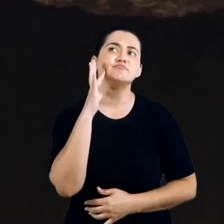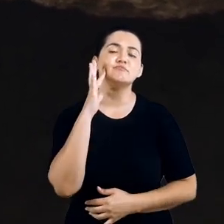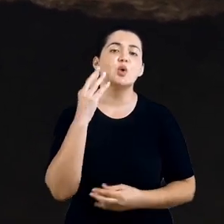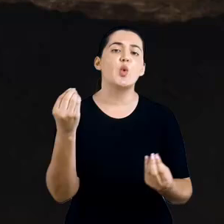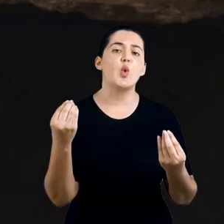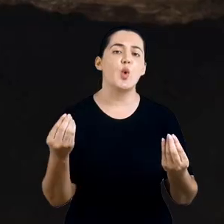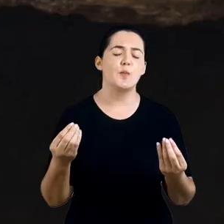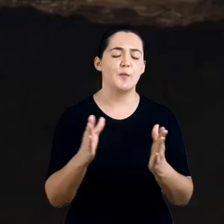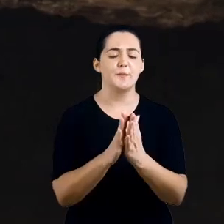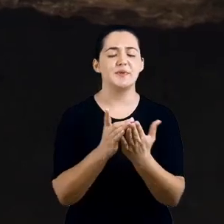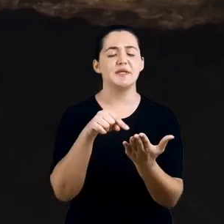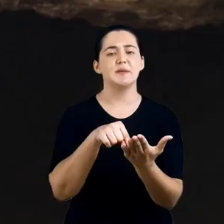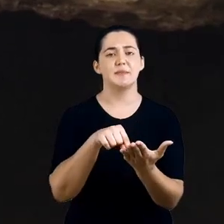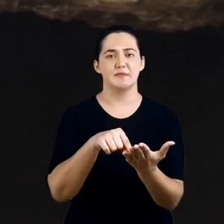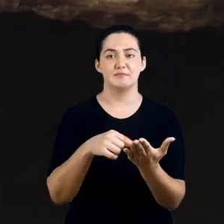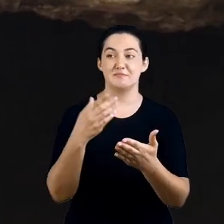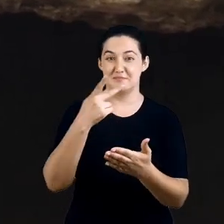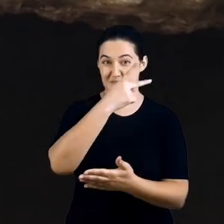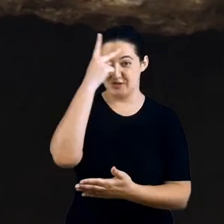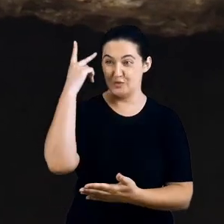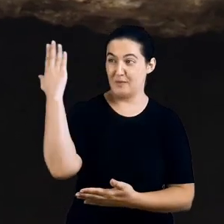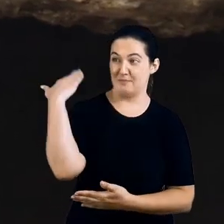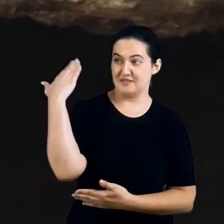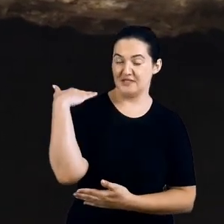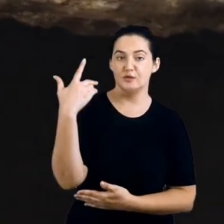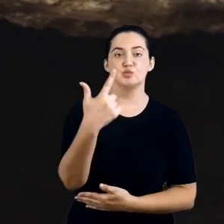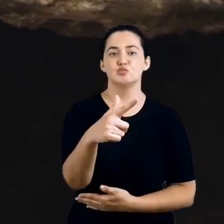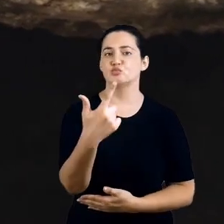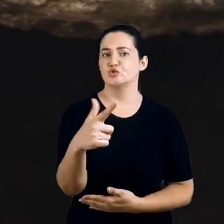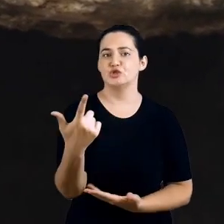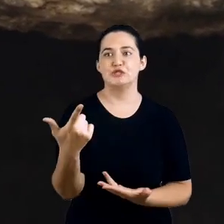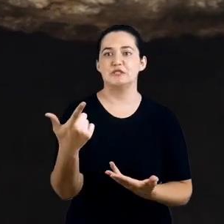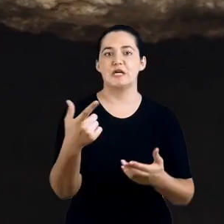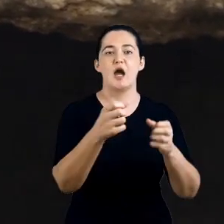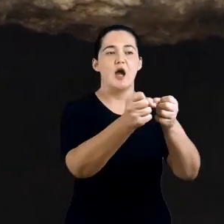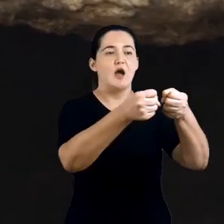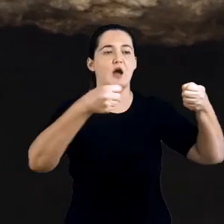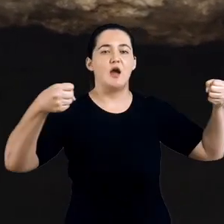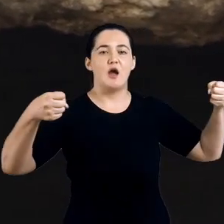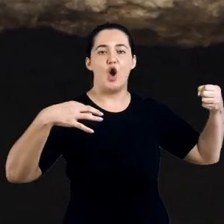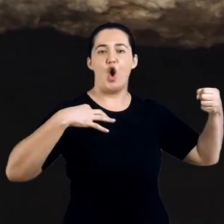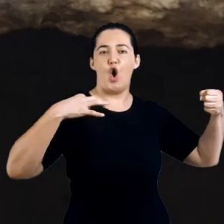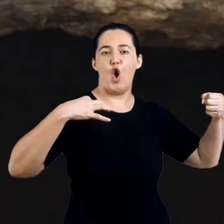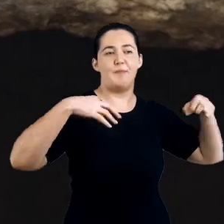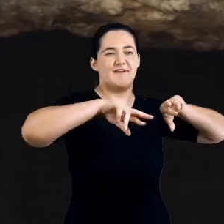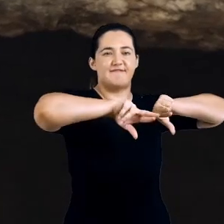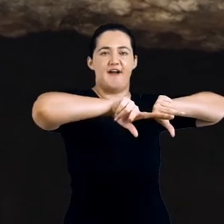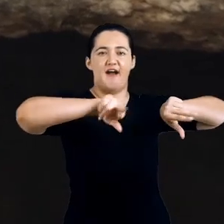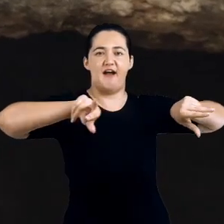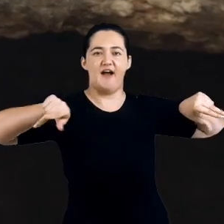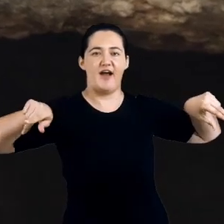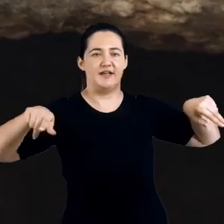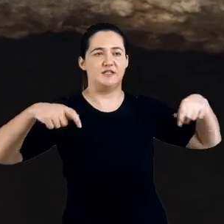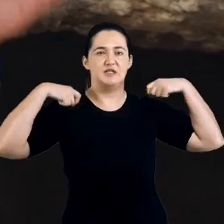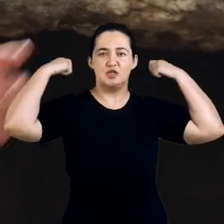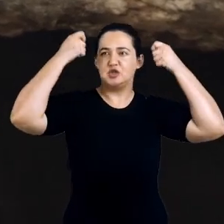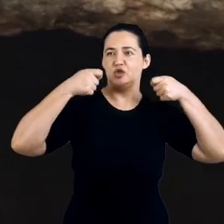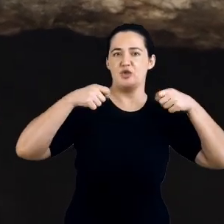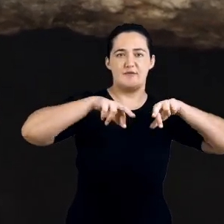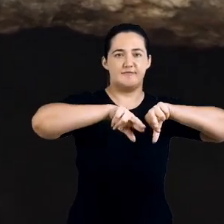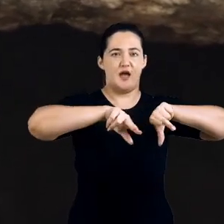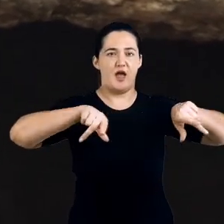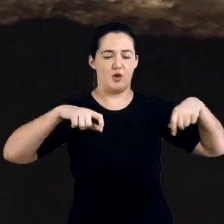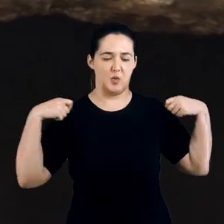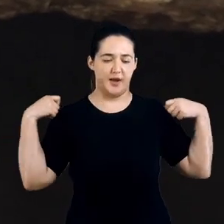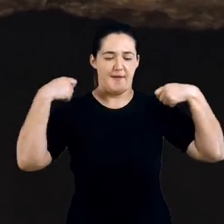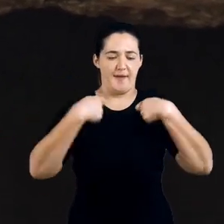você entender a imagem bíblica. As pessoas naquele tempo não tinham um guarda-roupa de vários vestidos, várias túnicas,